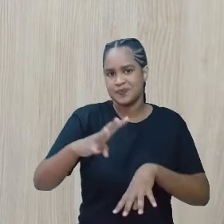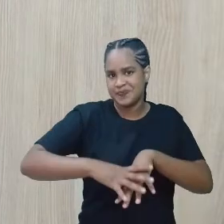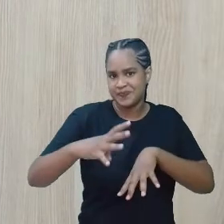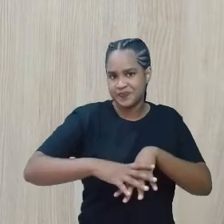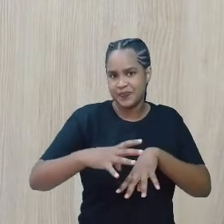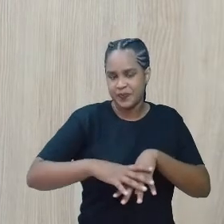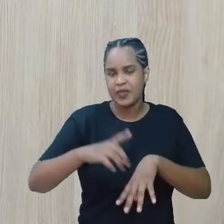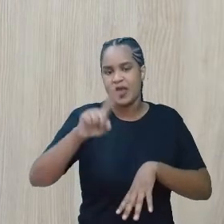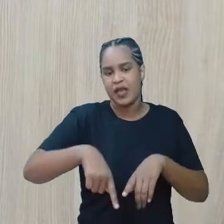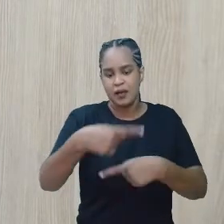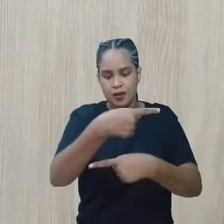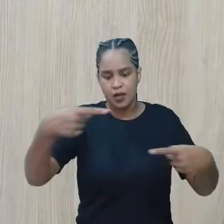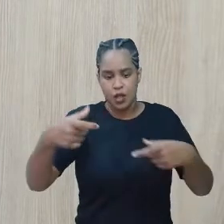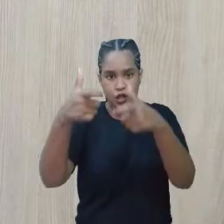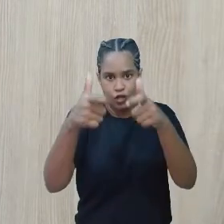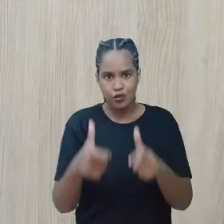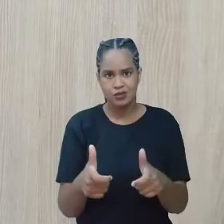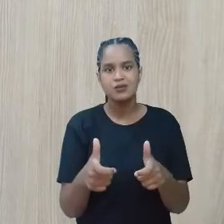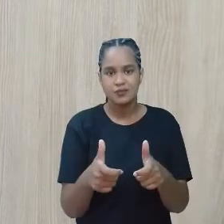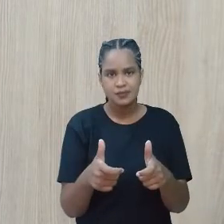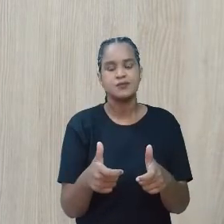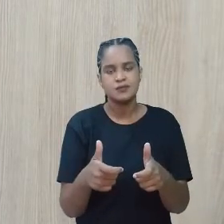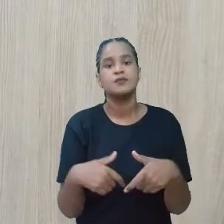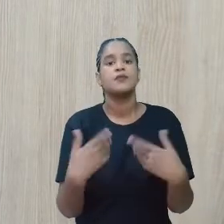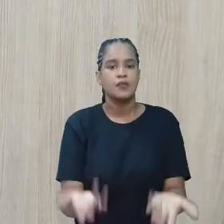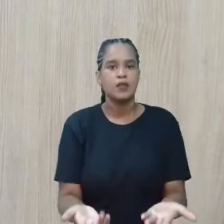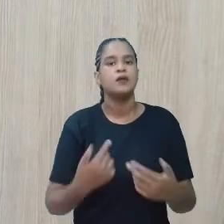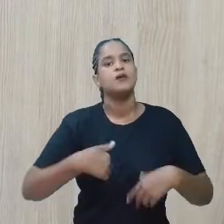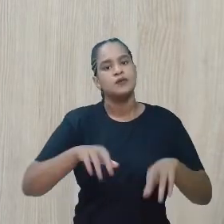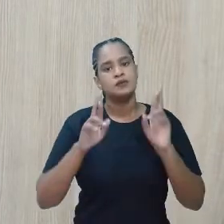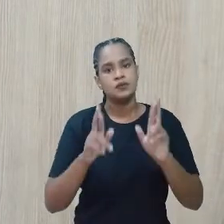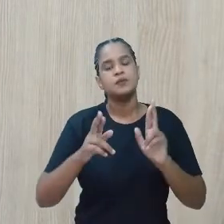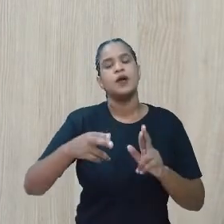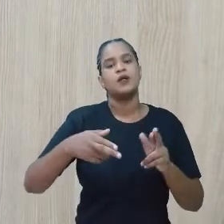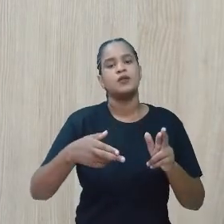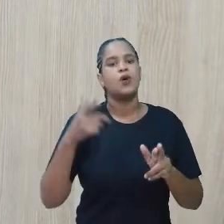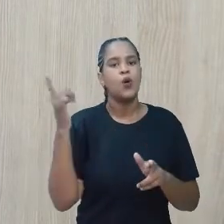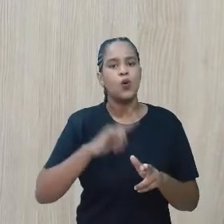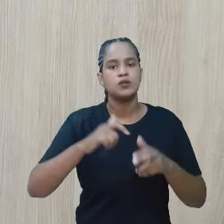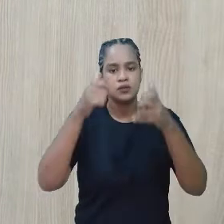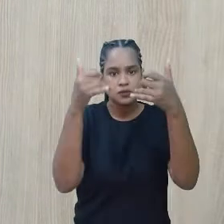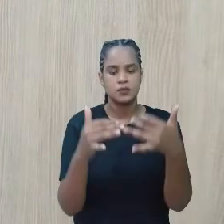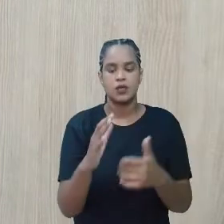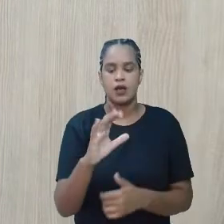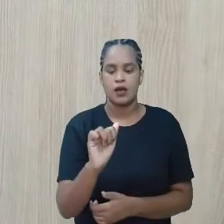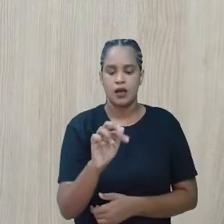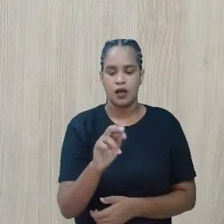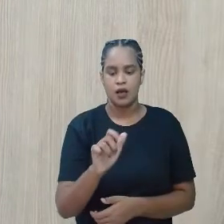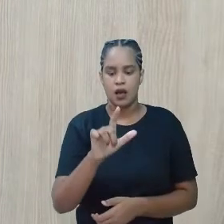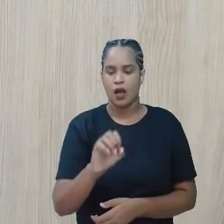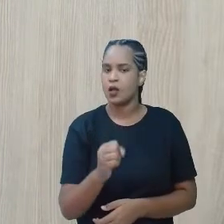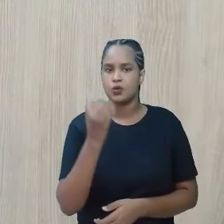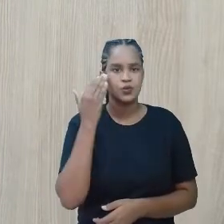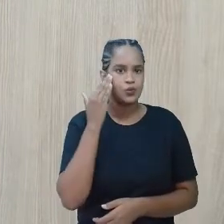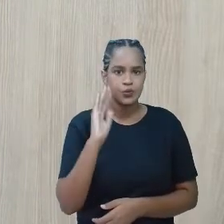duas retas, entre a posição de duas retas. Então, eu espero que eu tenha conseguido tirar a dúvida do Carlos, né, que tinha dito que não estava entendendo bem essa